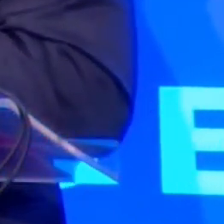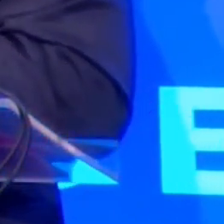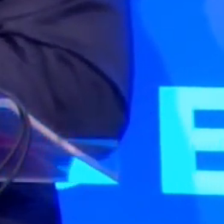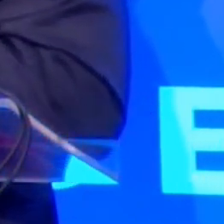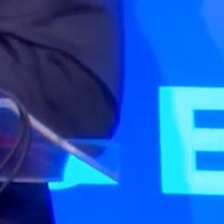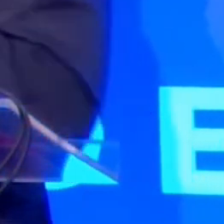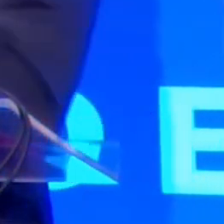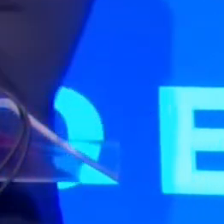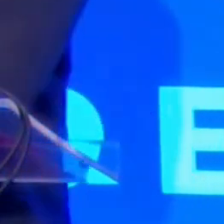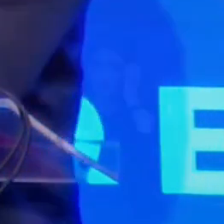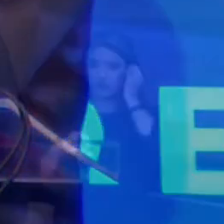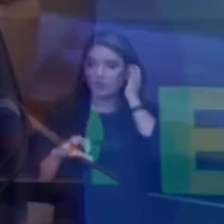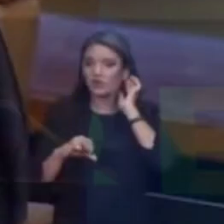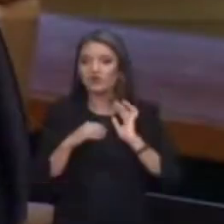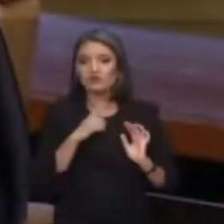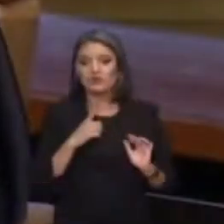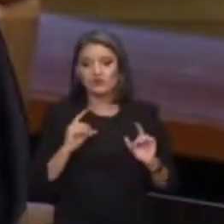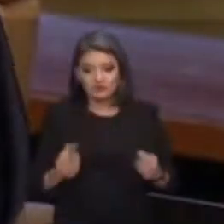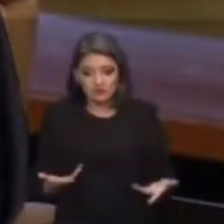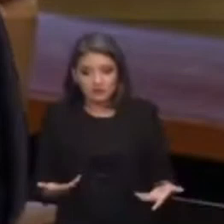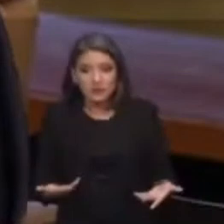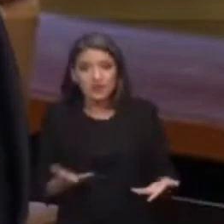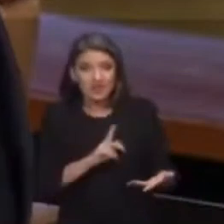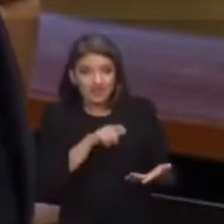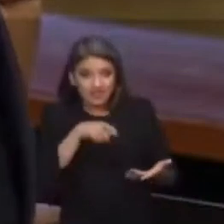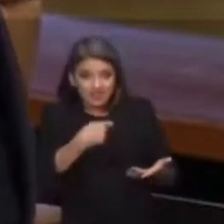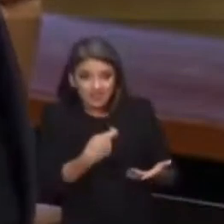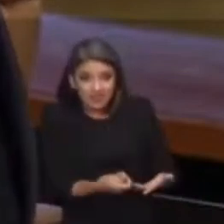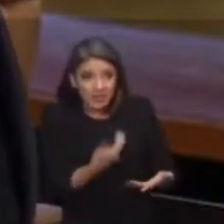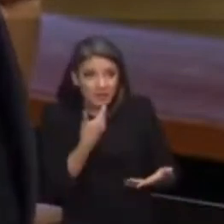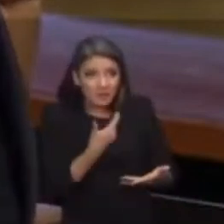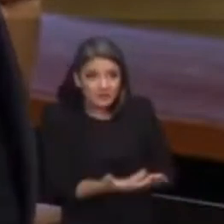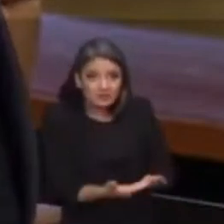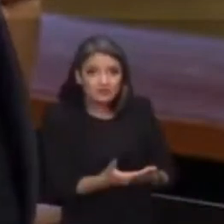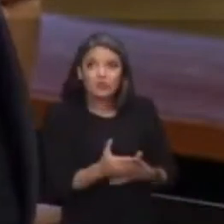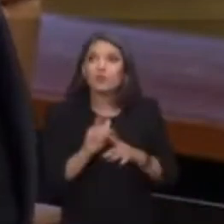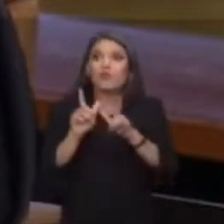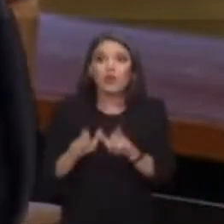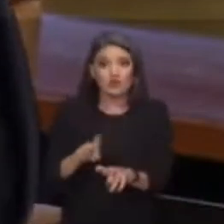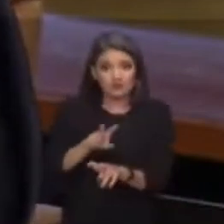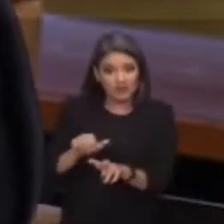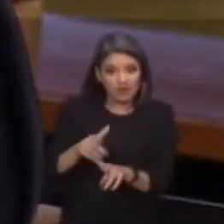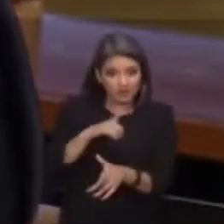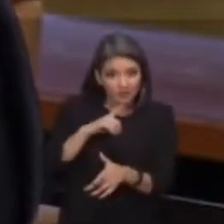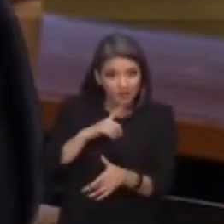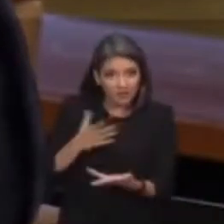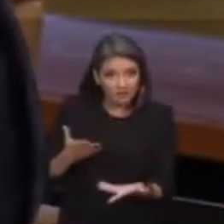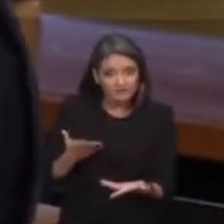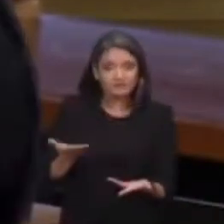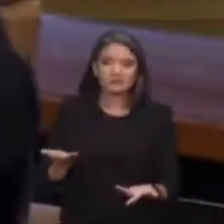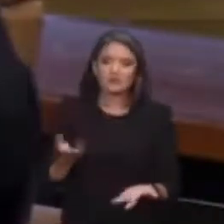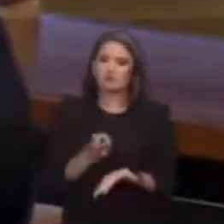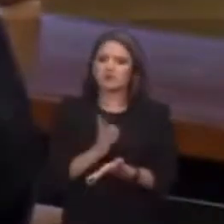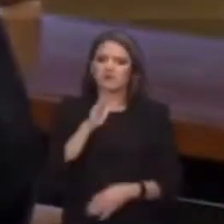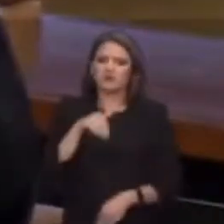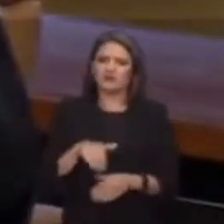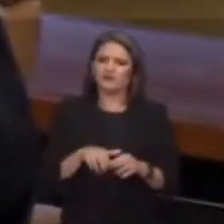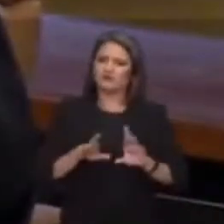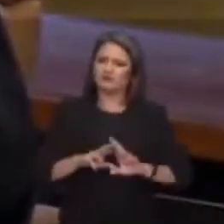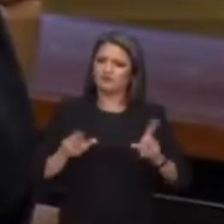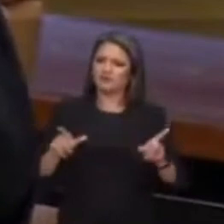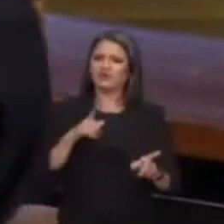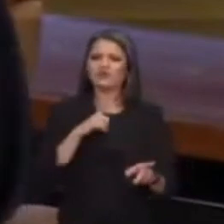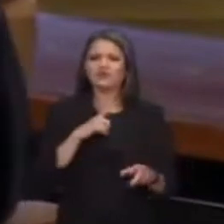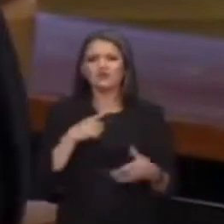Abre aspas. Não consigo conceber, em um país onde nem o que a Suprema Corte diz que é segredo de justiça, as imagens